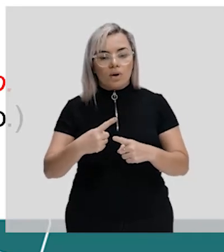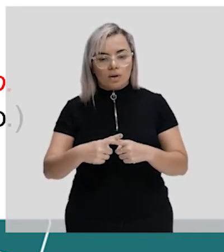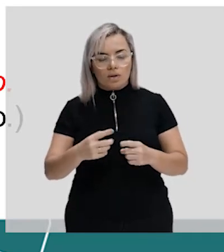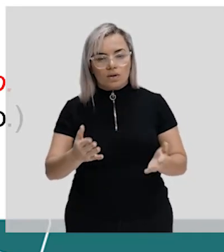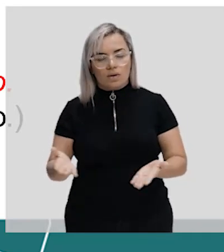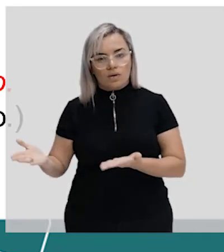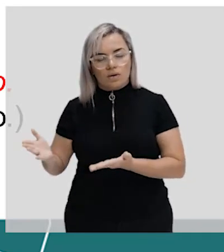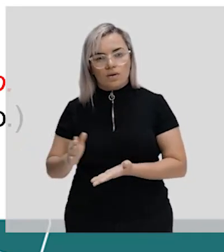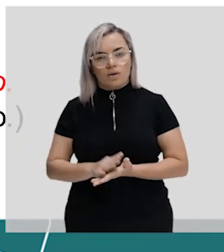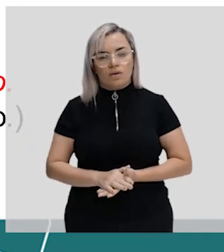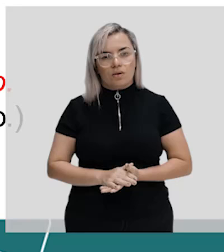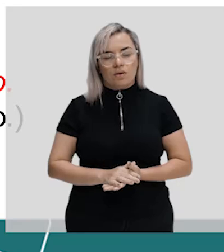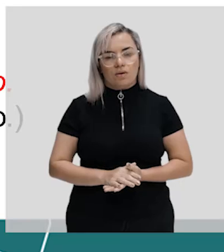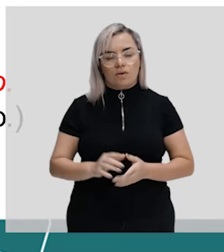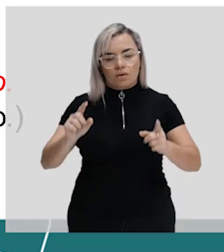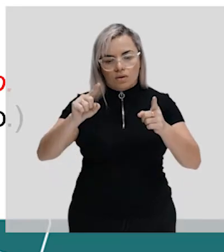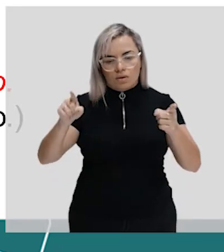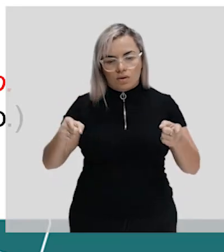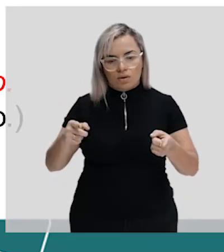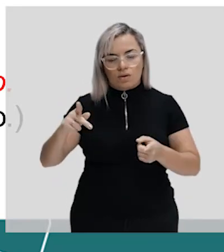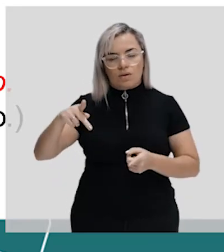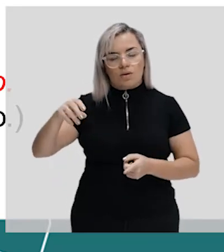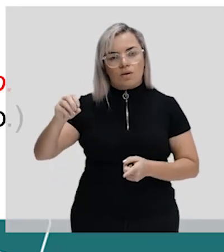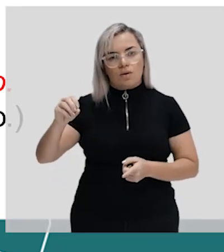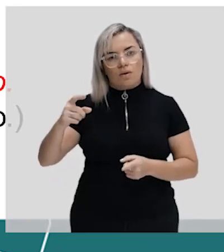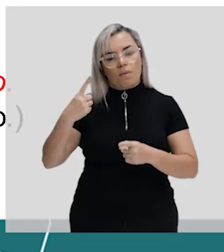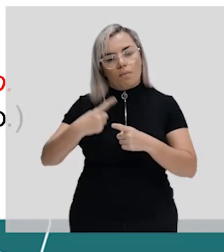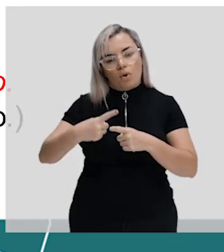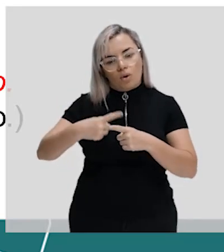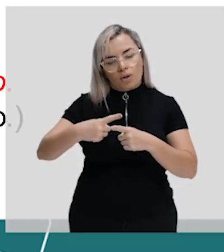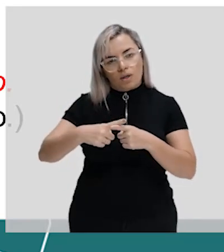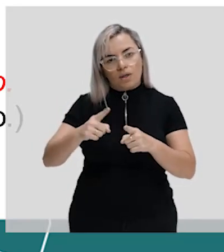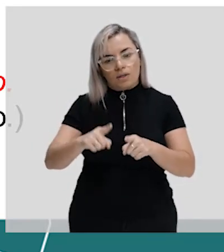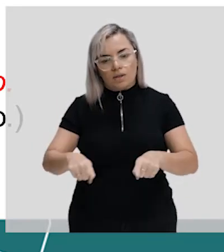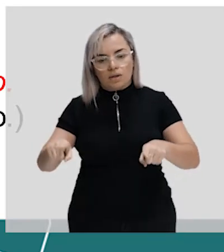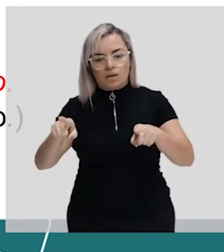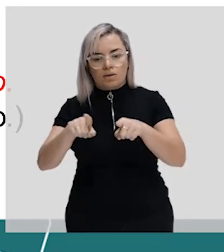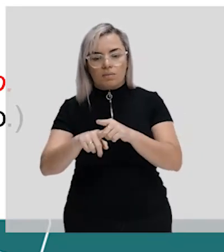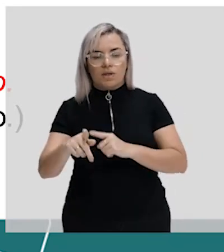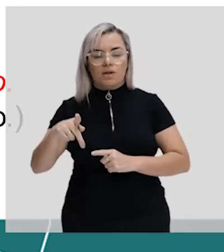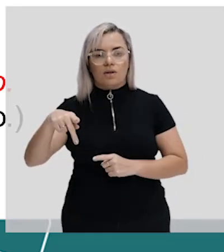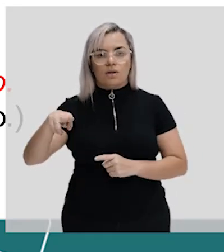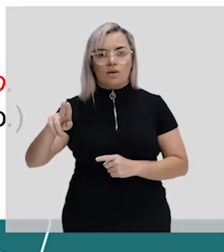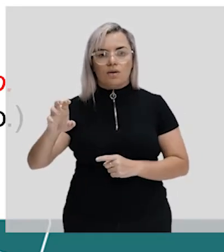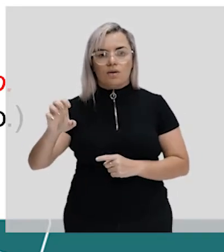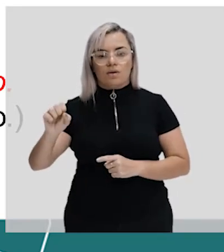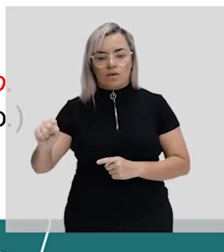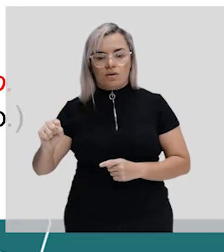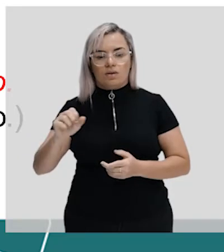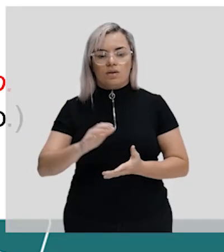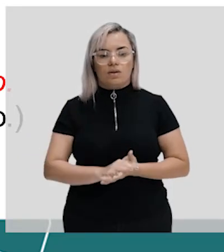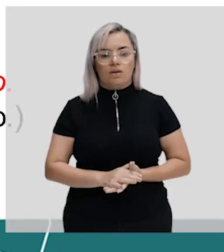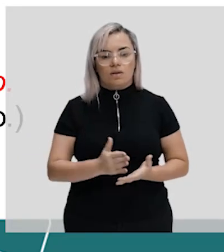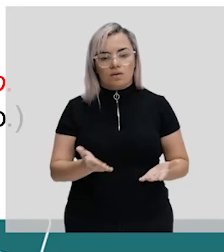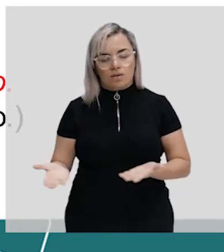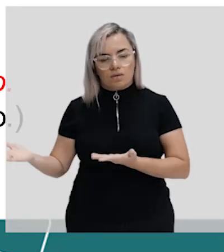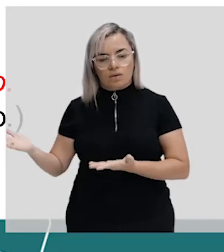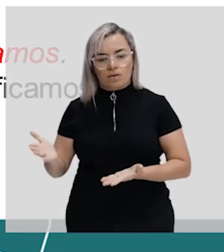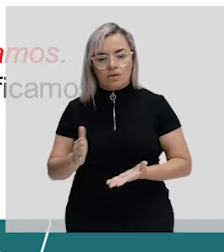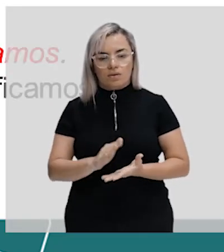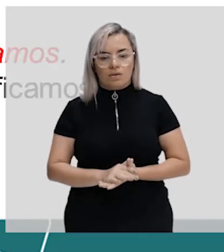motivo. E logo do lado você coloca porquê e pues, certo? Aí você vai